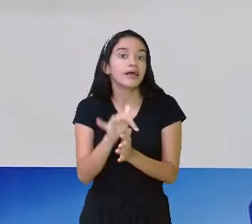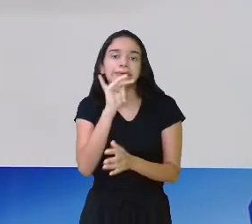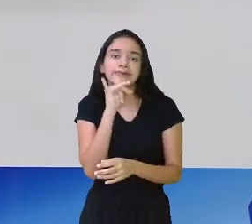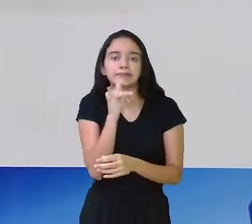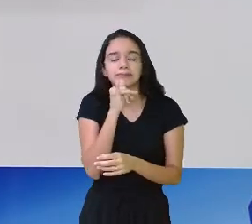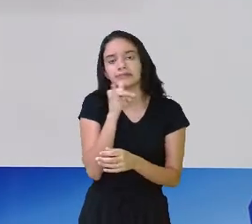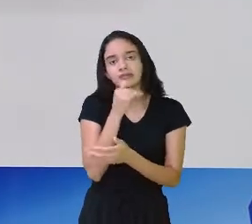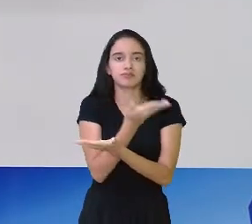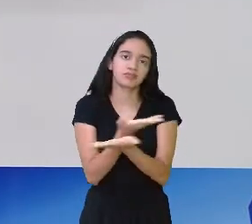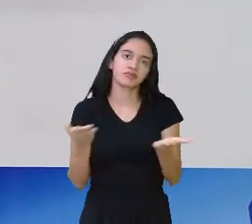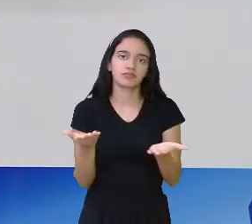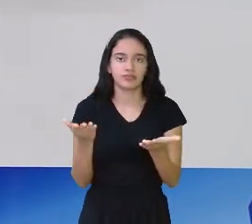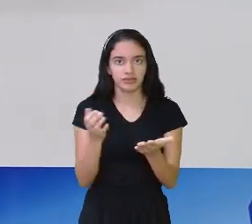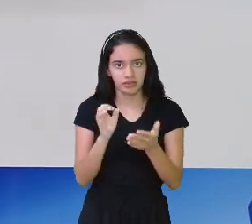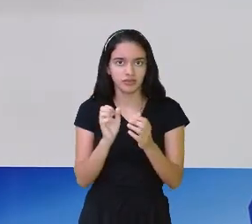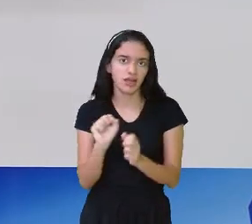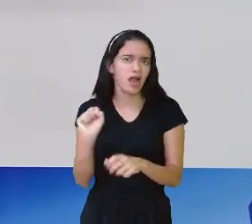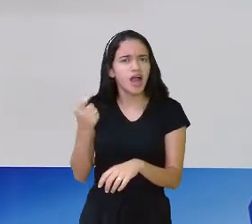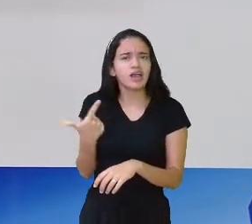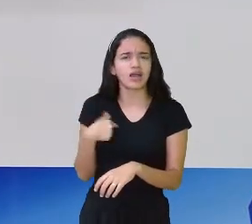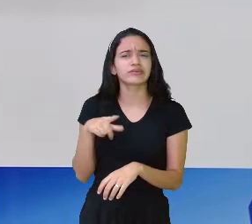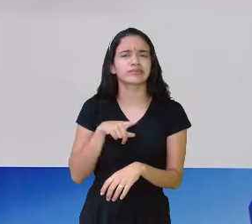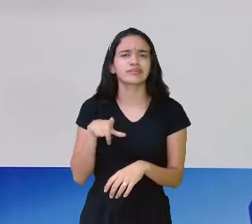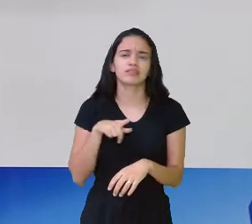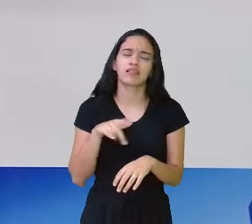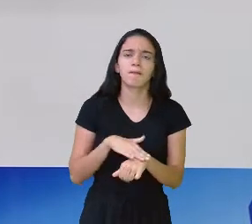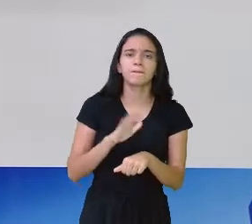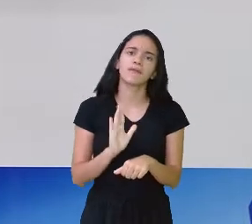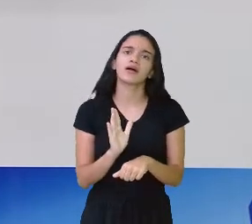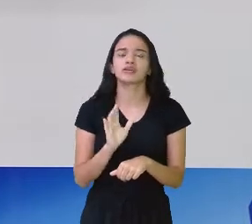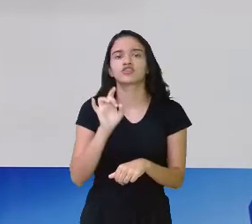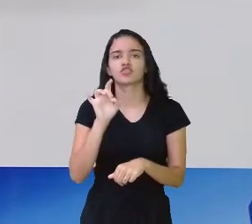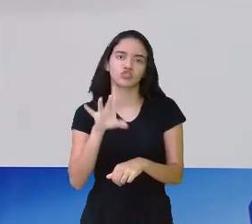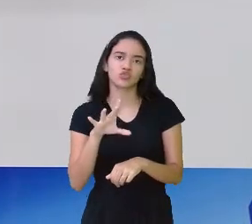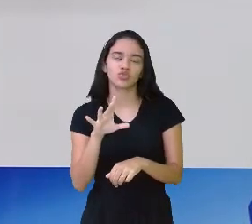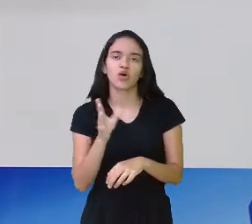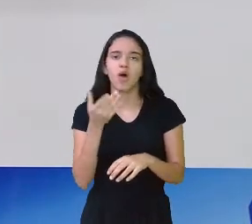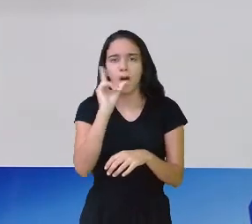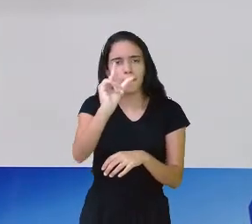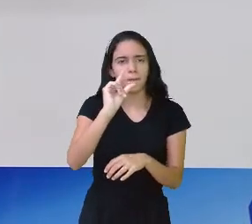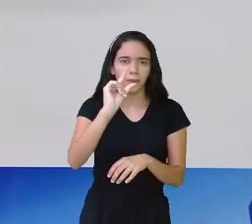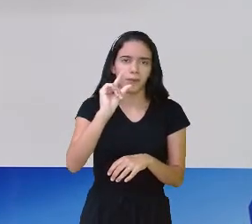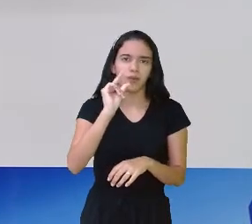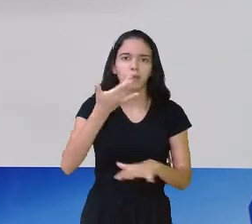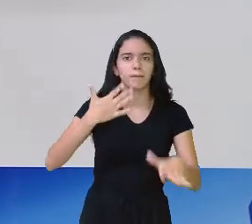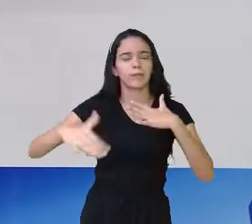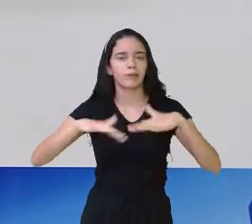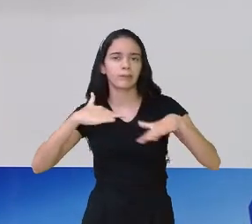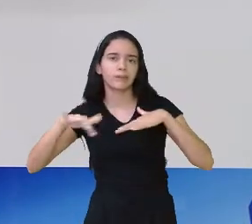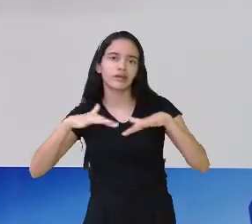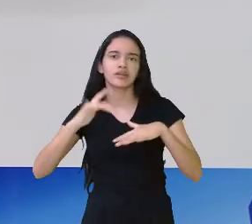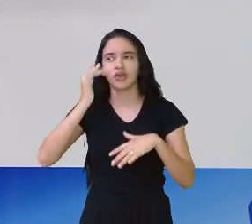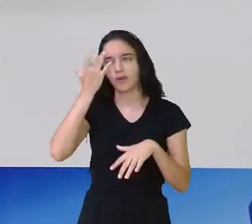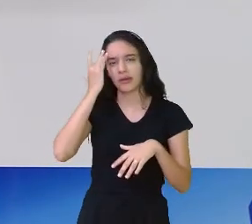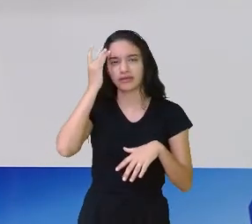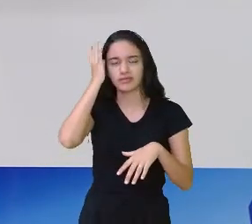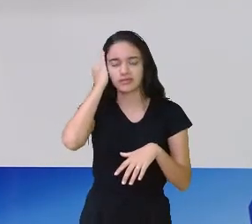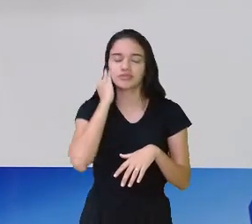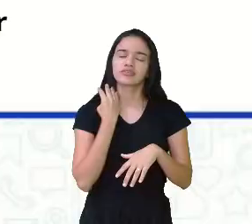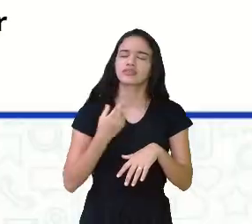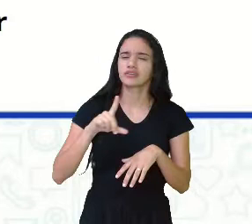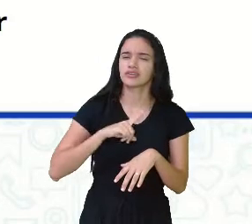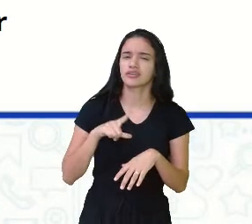exemplificando para vocês. Tá? Claro que existem muito mais. Isso aqui é só, eu botei pouquíssimos movimentos, acho que ainda tem mais um.